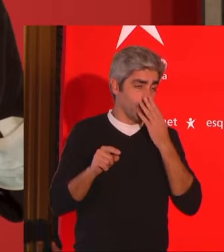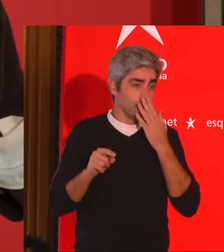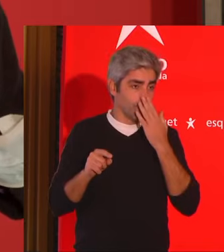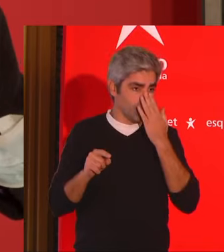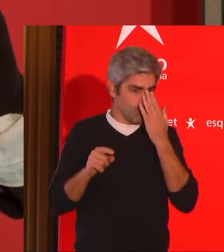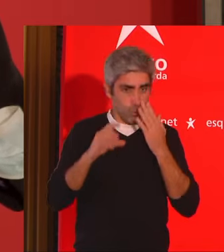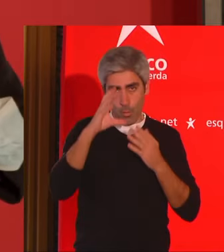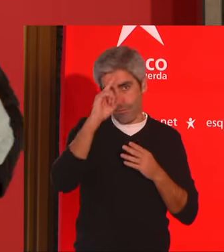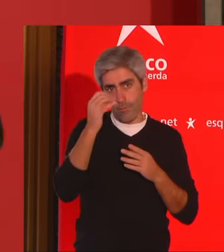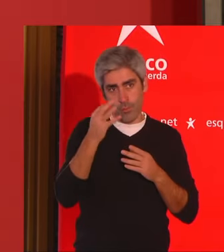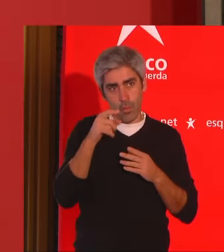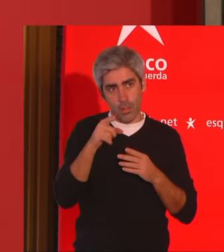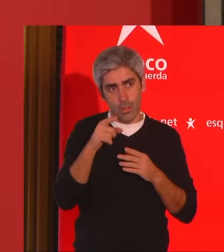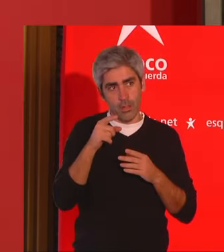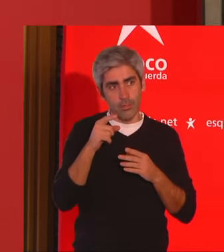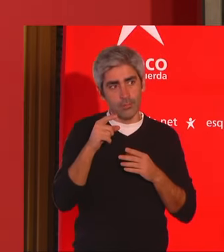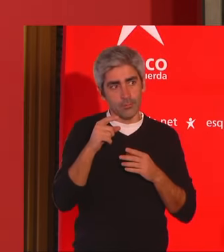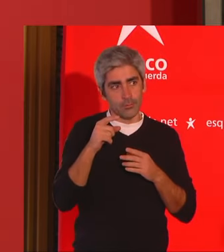o governo foi